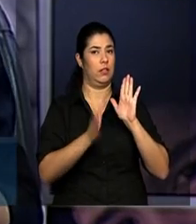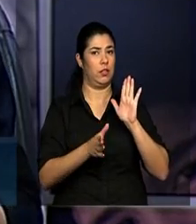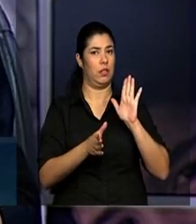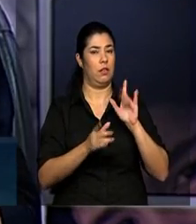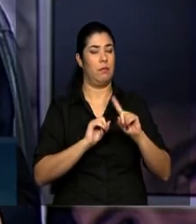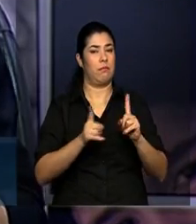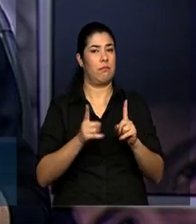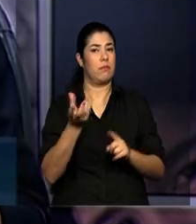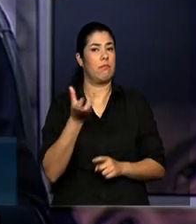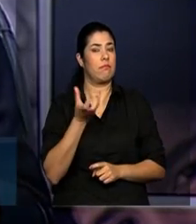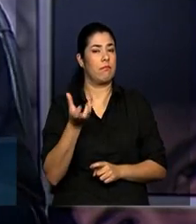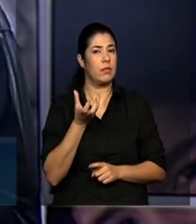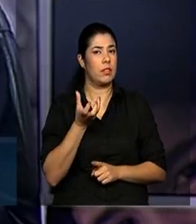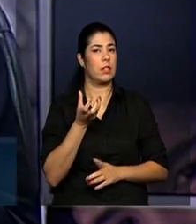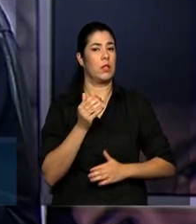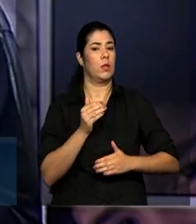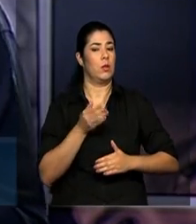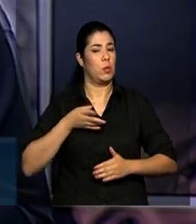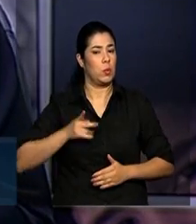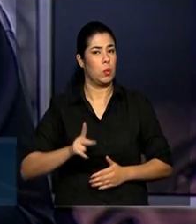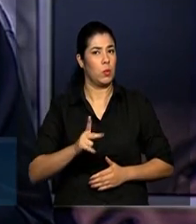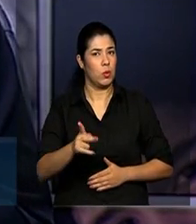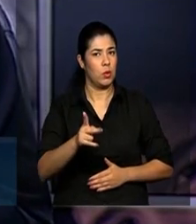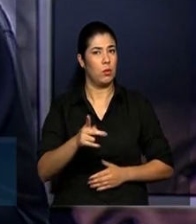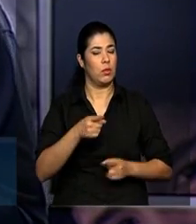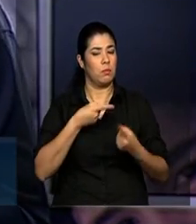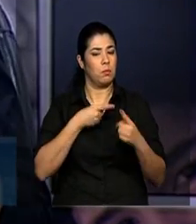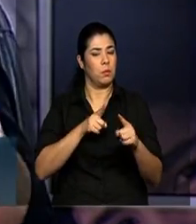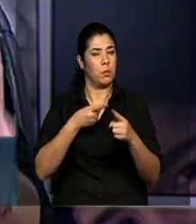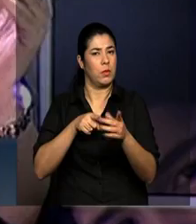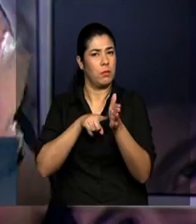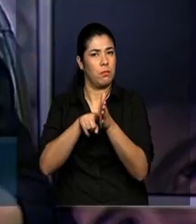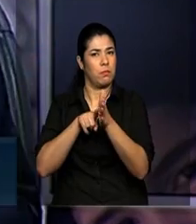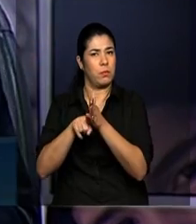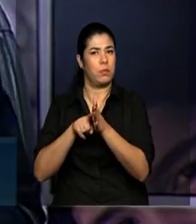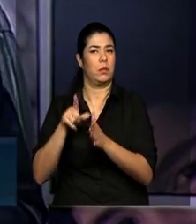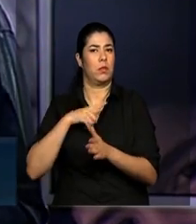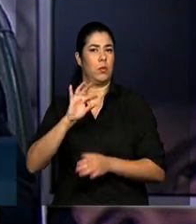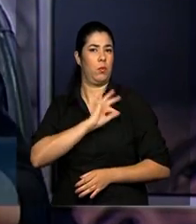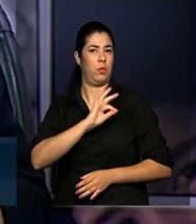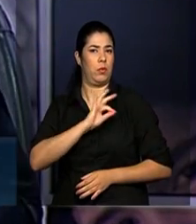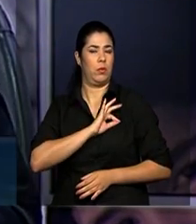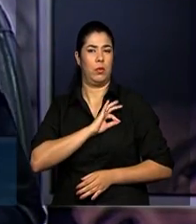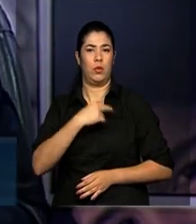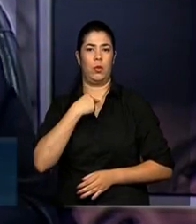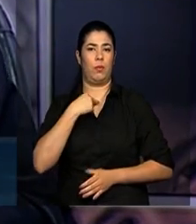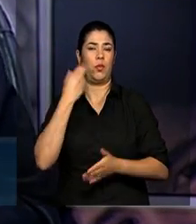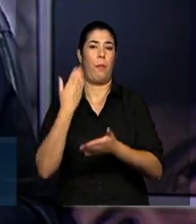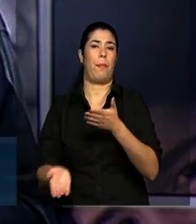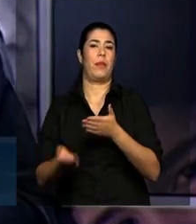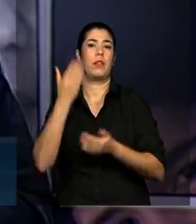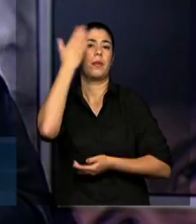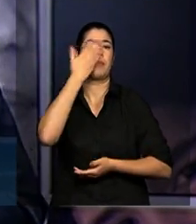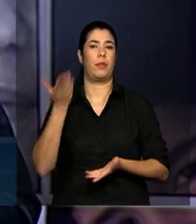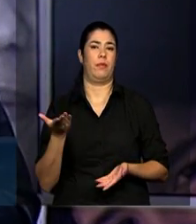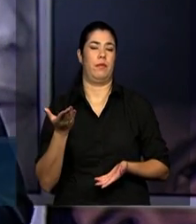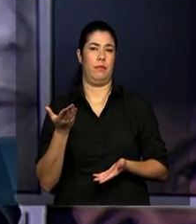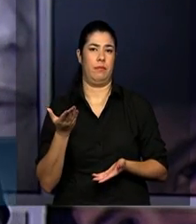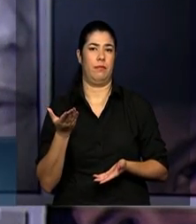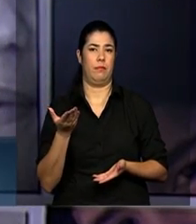em querendo prosseguir na persecução criminal, nós não perderemos os vestígios e nem a prova.